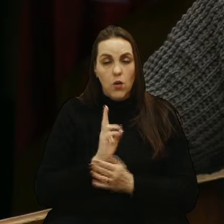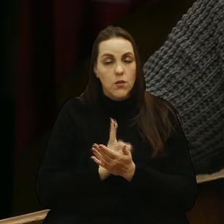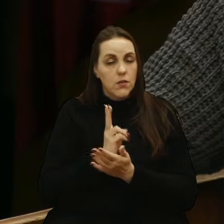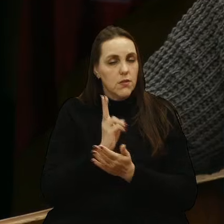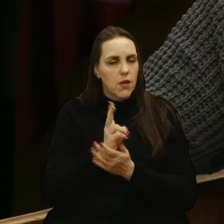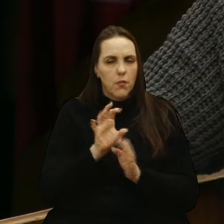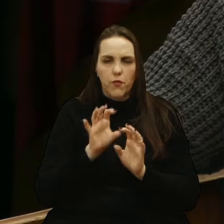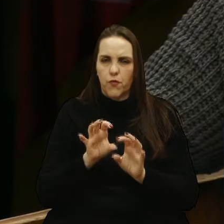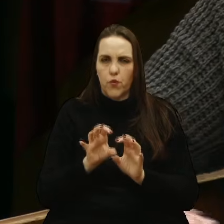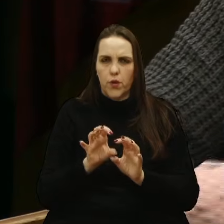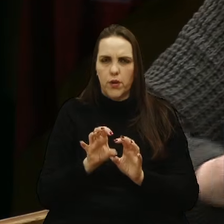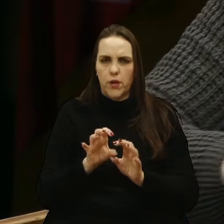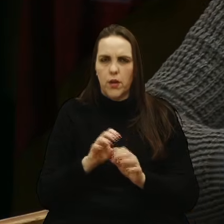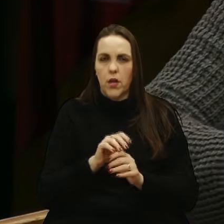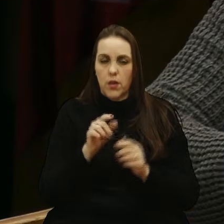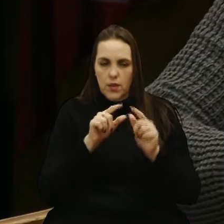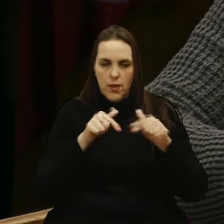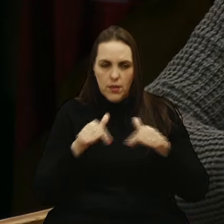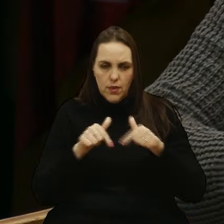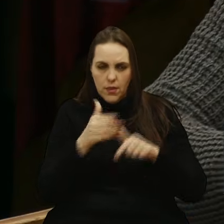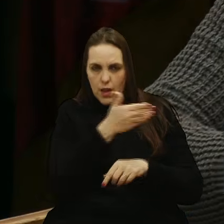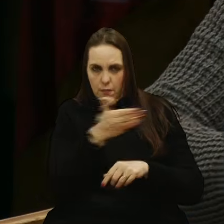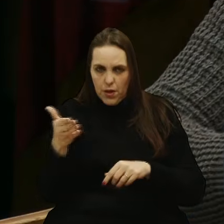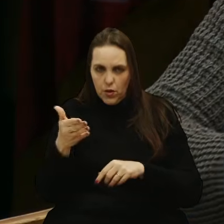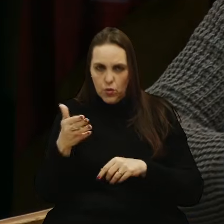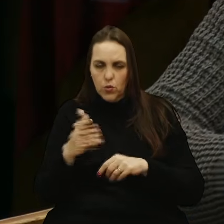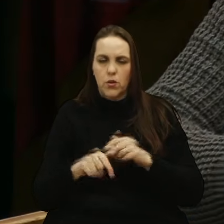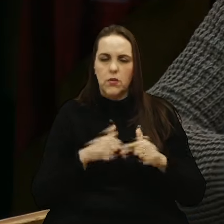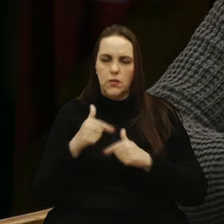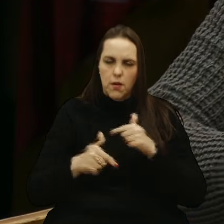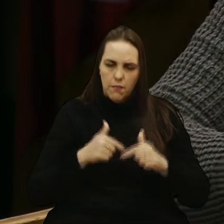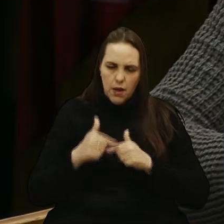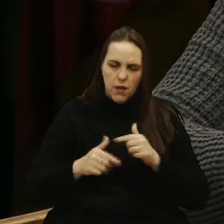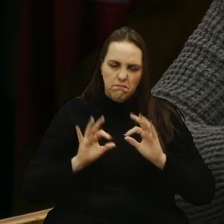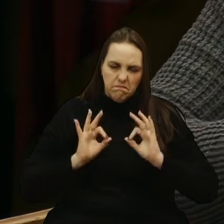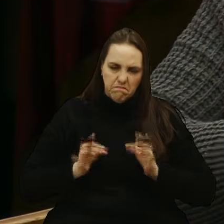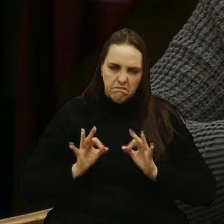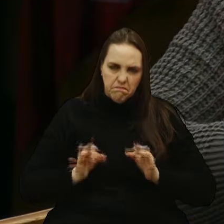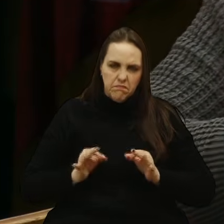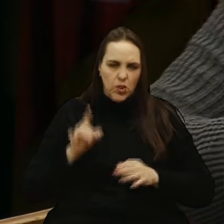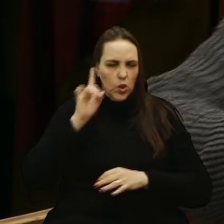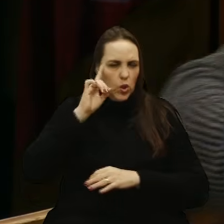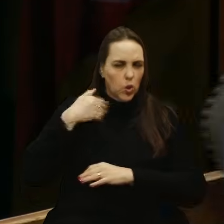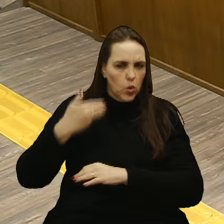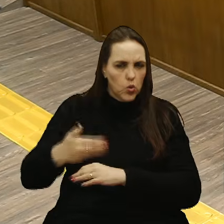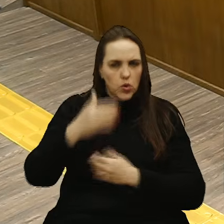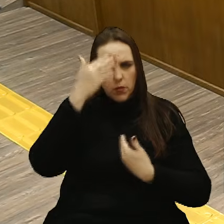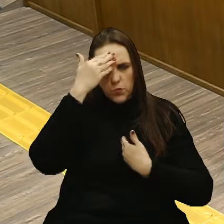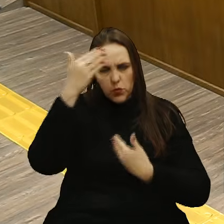foi, em função dos trabalhadores que lá desenvolvem suas atividades de forma diária. Muito obrigado.